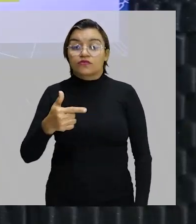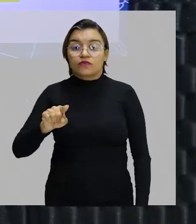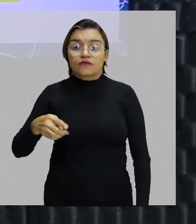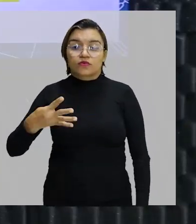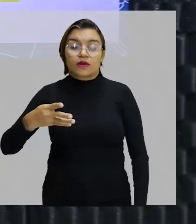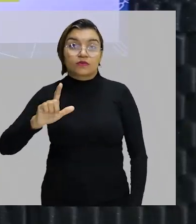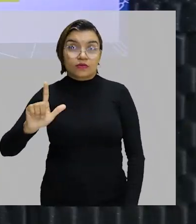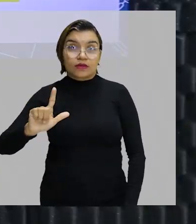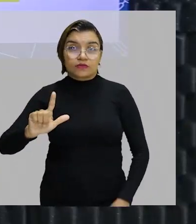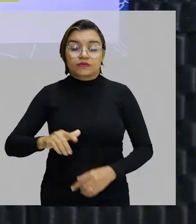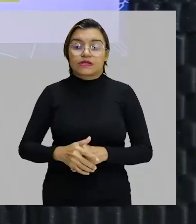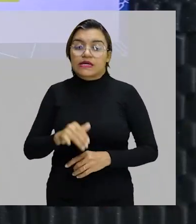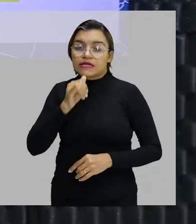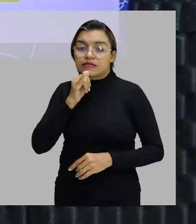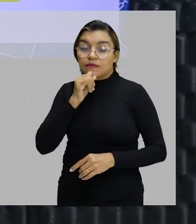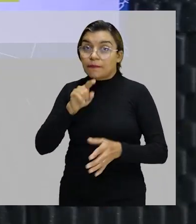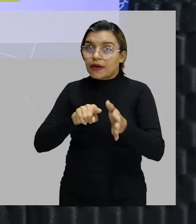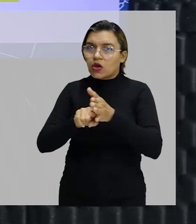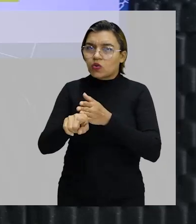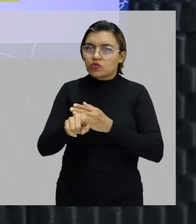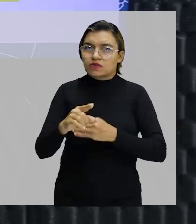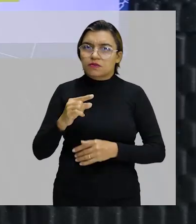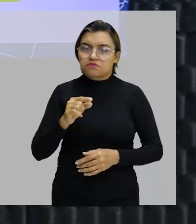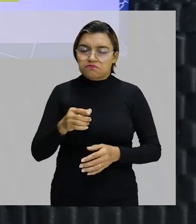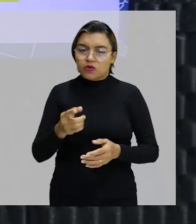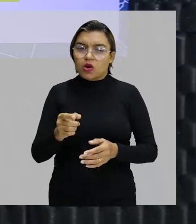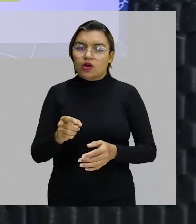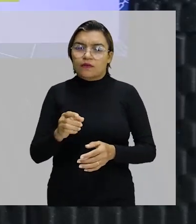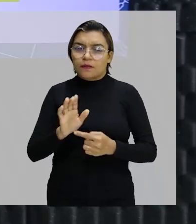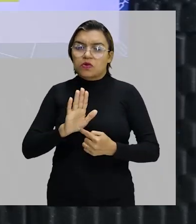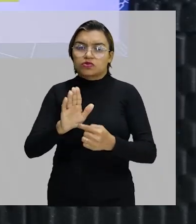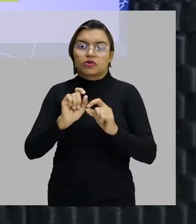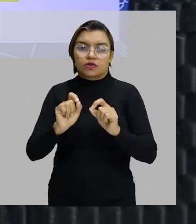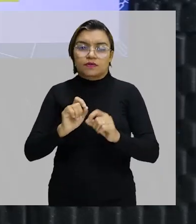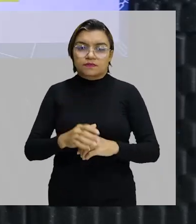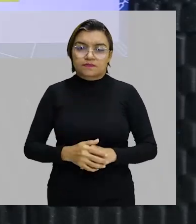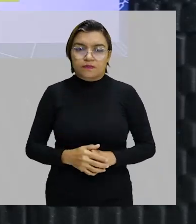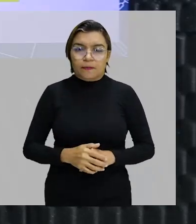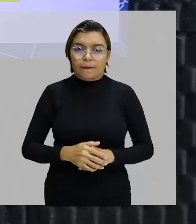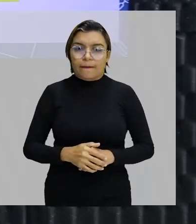a questão, ela nos fala o seguinte. Quanto de